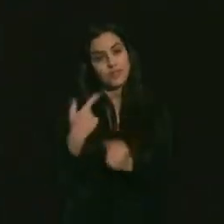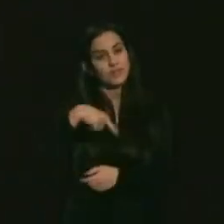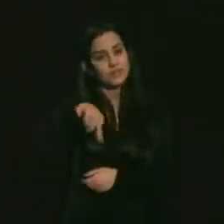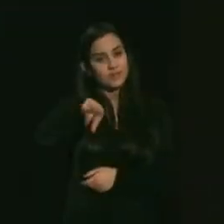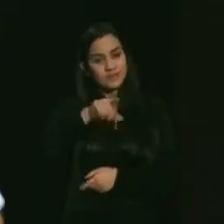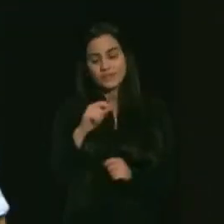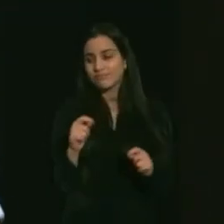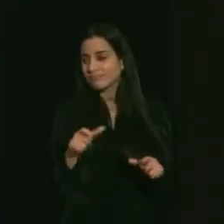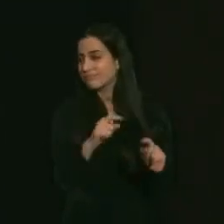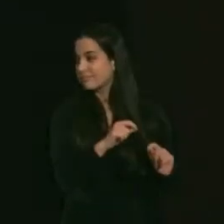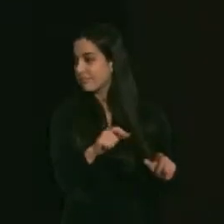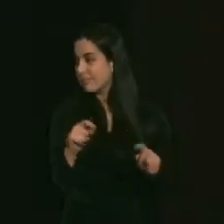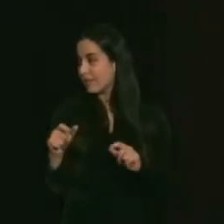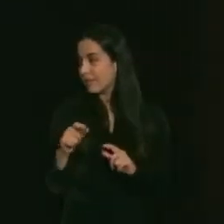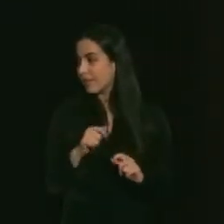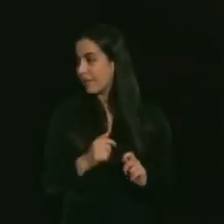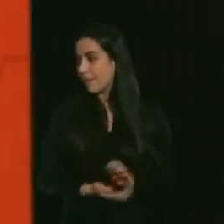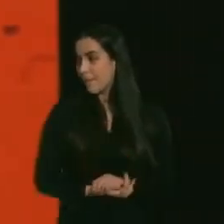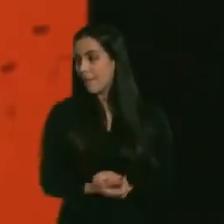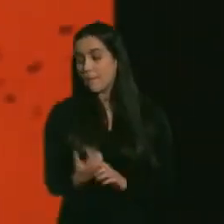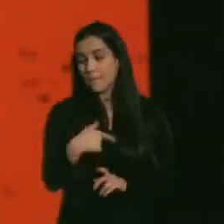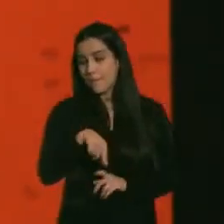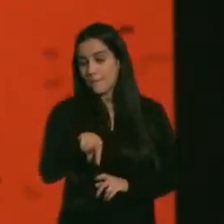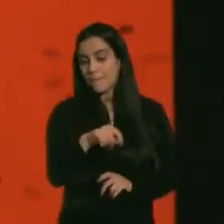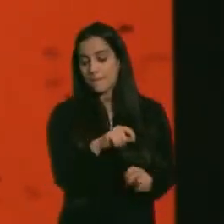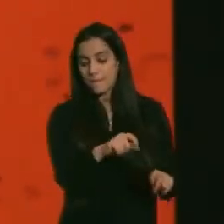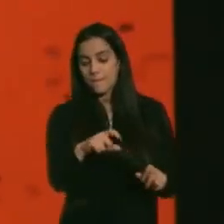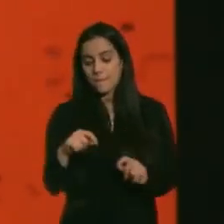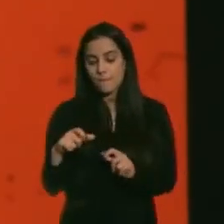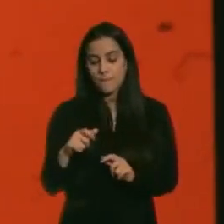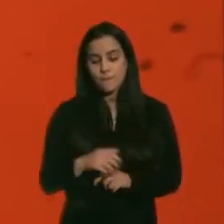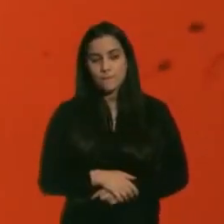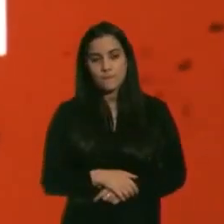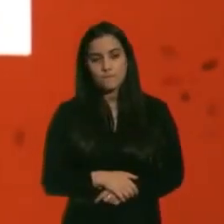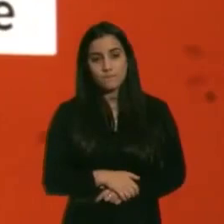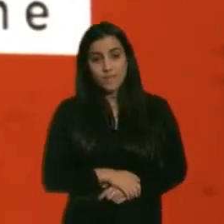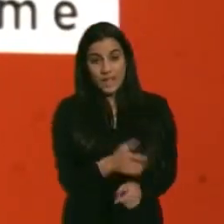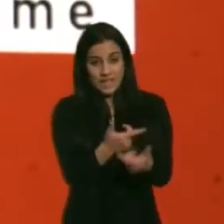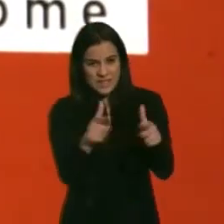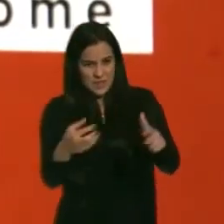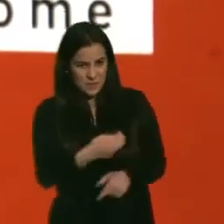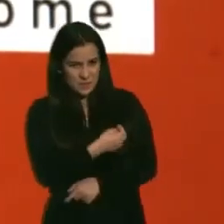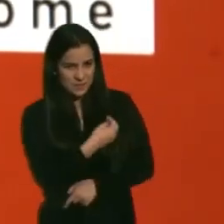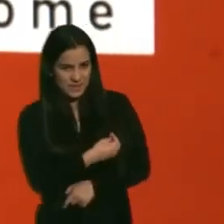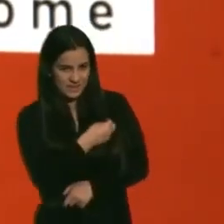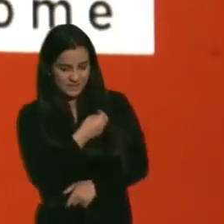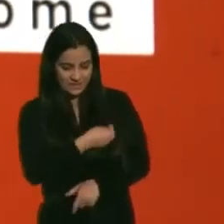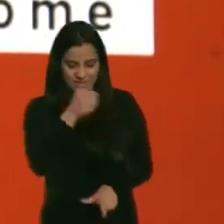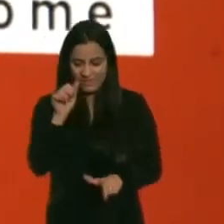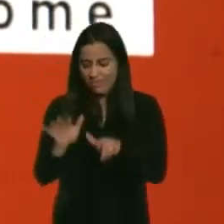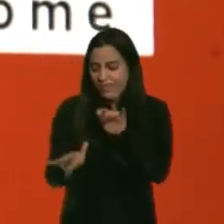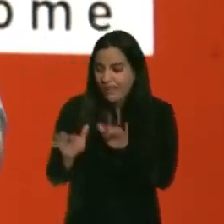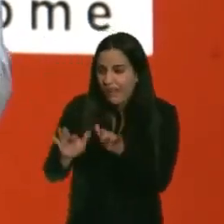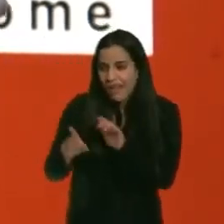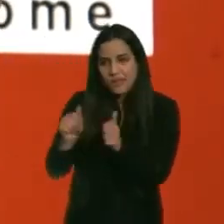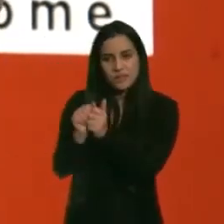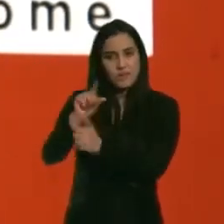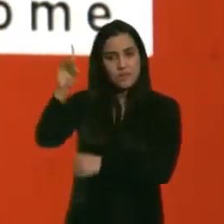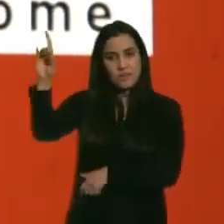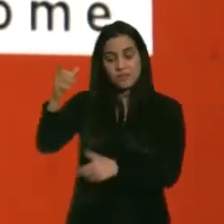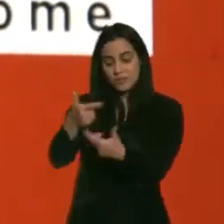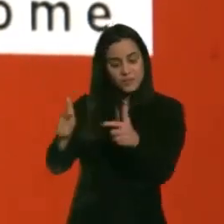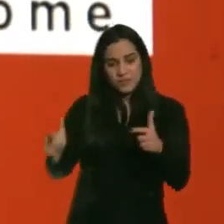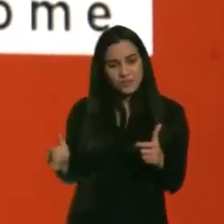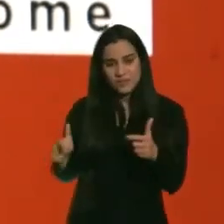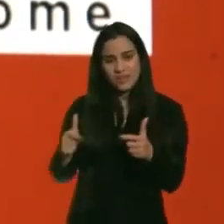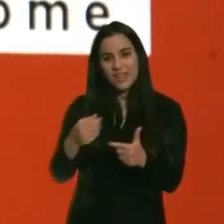enganando. Você está se enganando. Não existe vida meia boca com Deus, não existe. Não existe vida